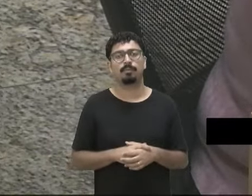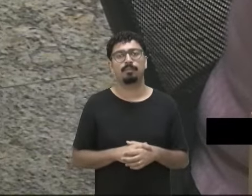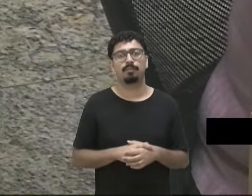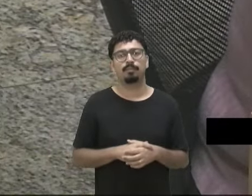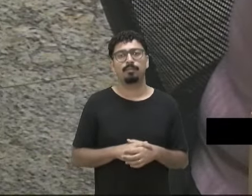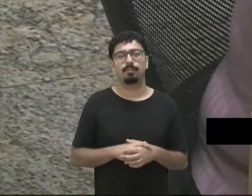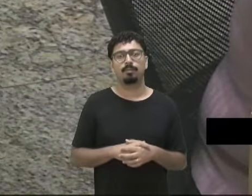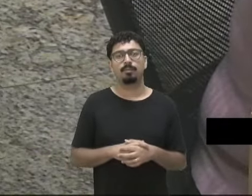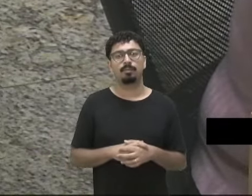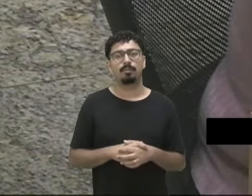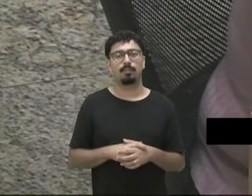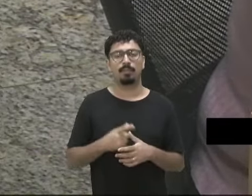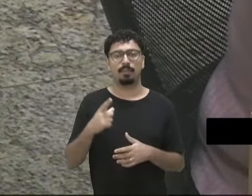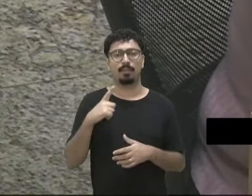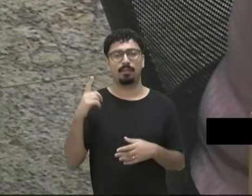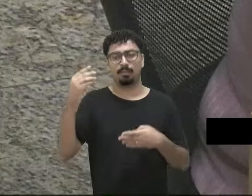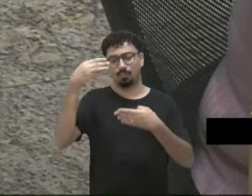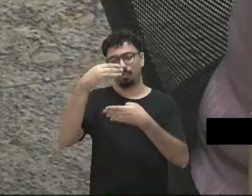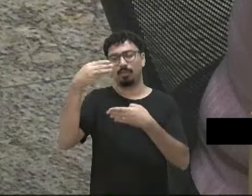O slide 27,